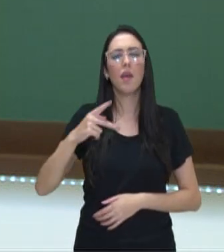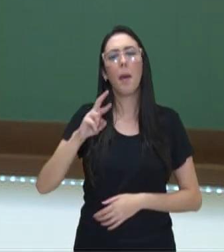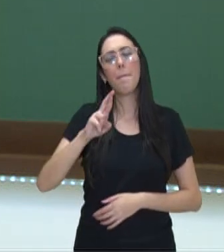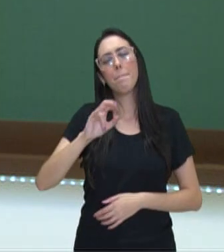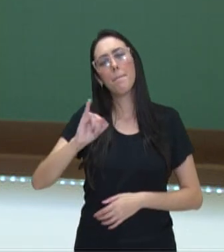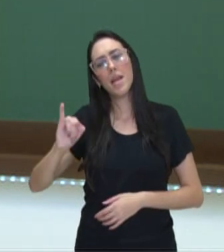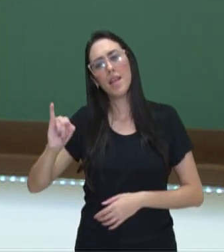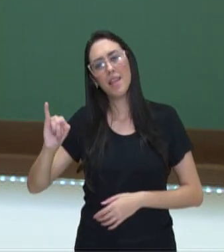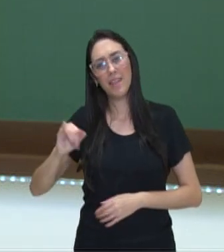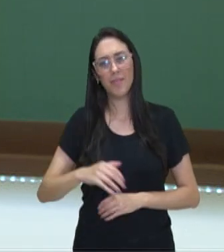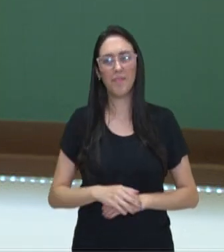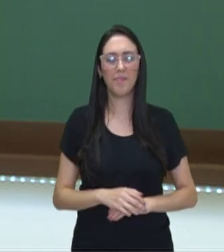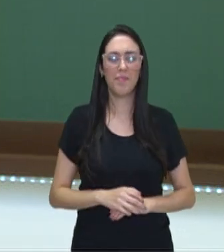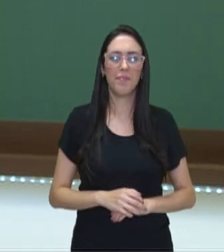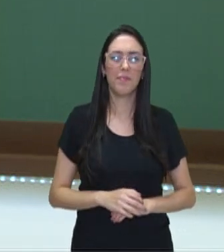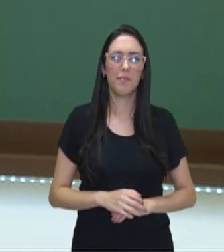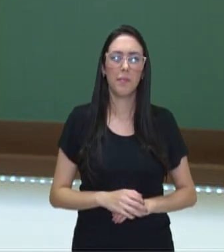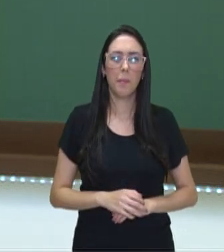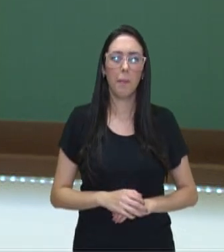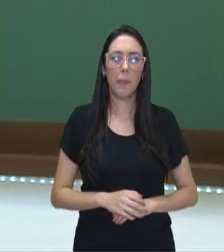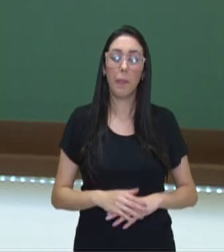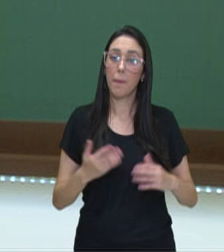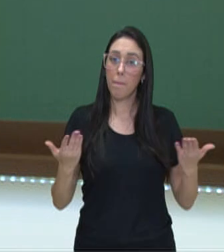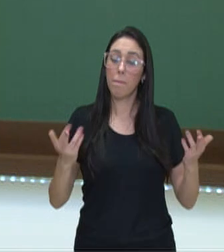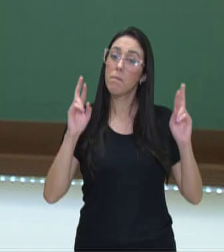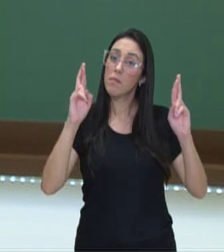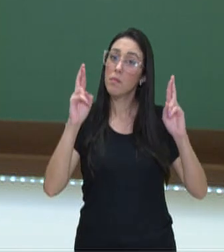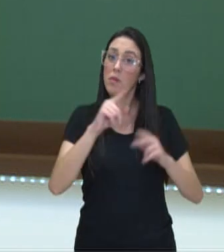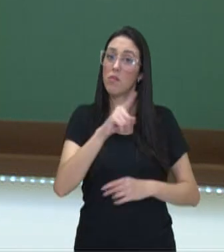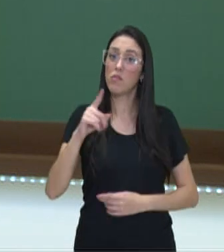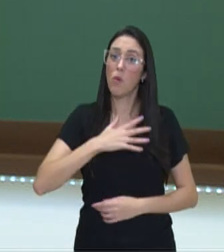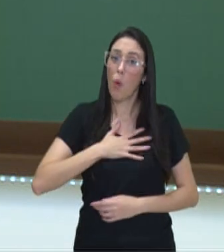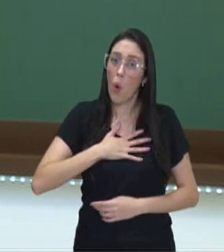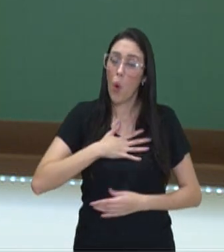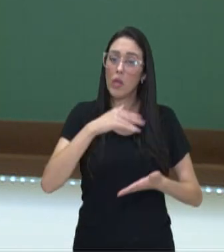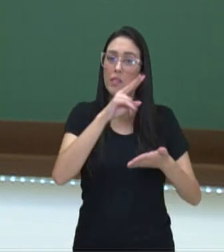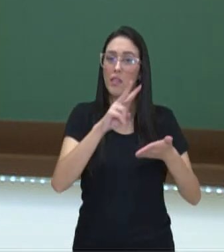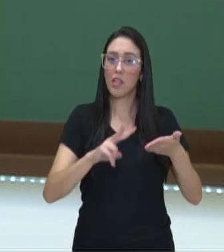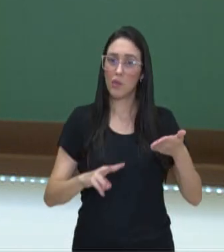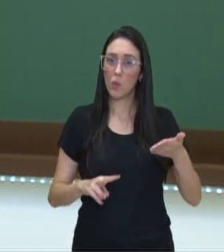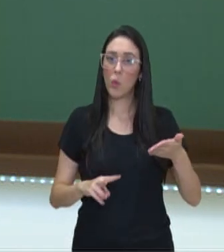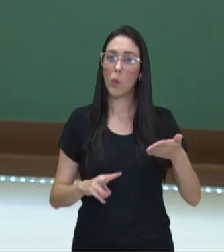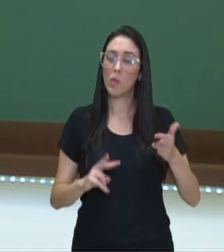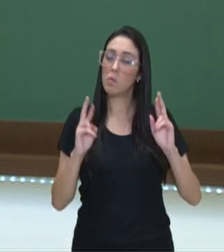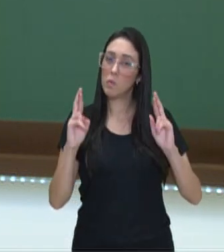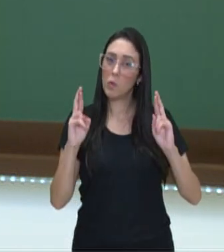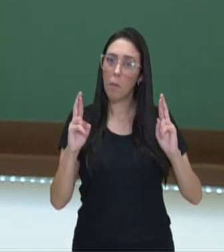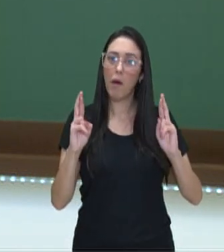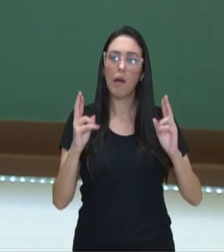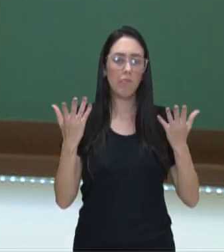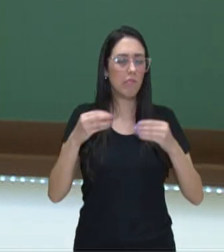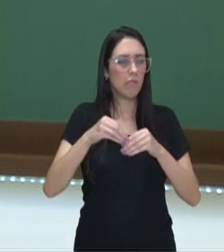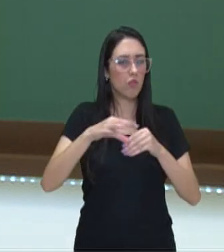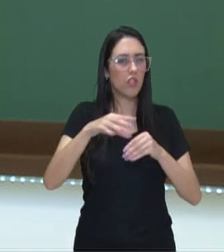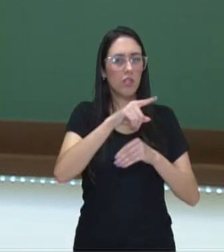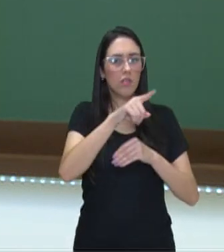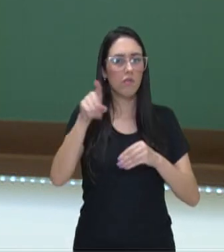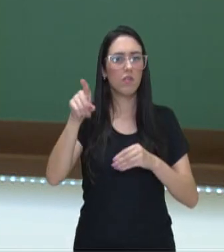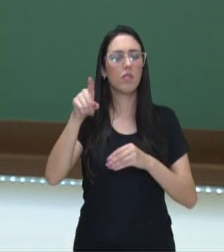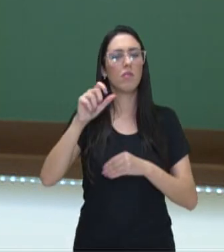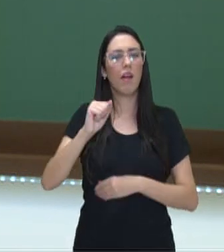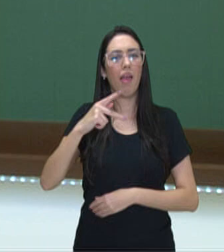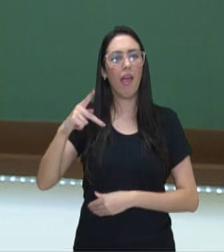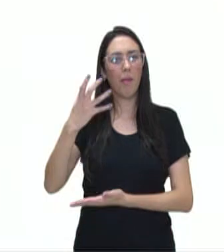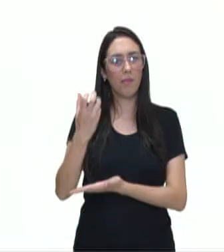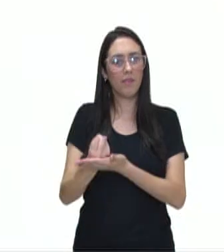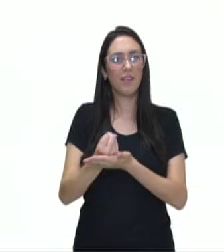tentando representar esse som. Então, espero que vocês tenham gostado da leitura do conto, Fica a dica para acessar o aplicativo